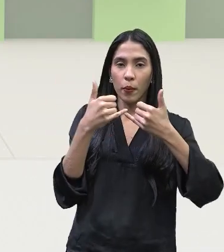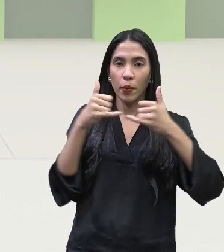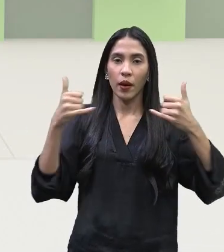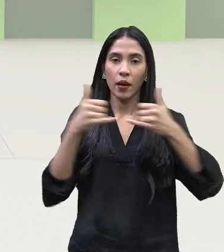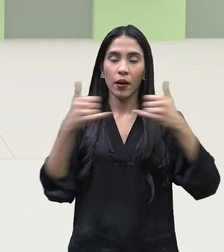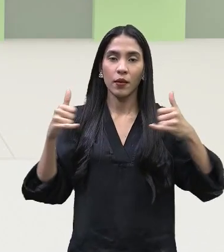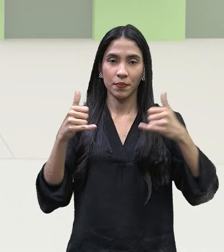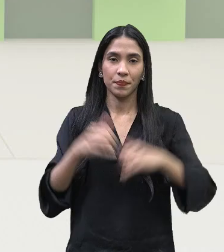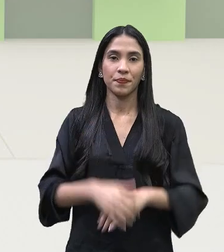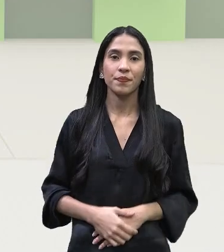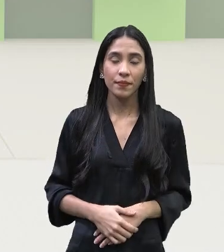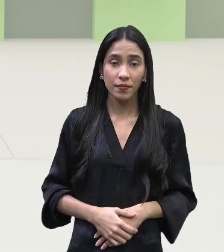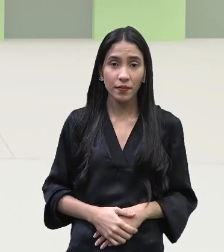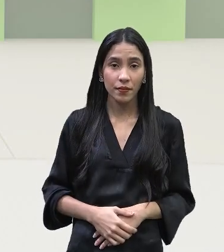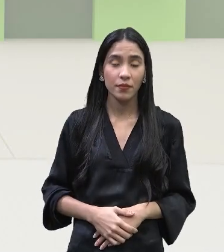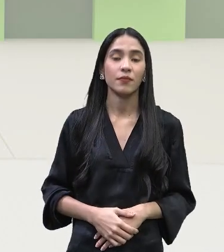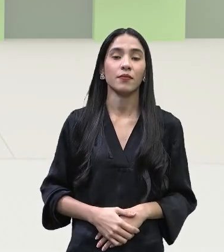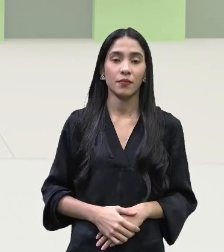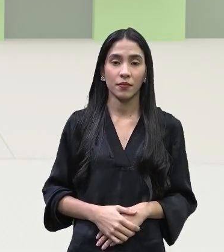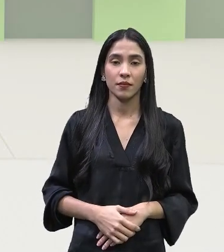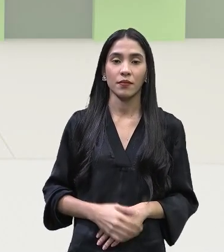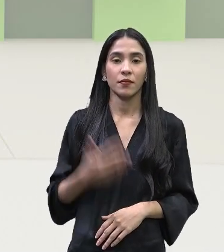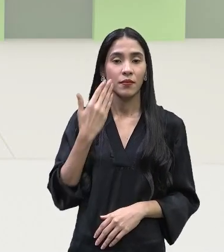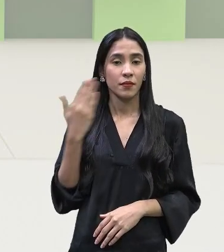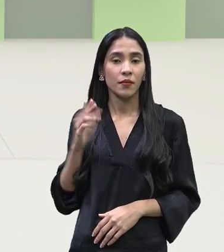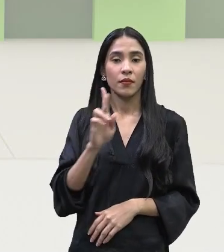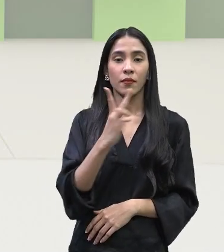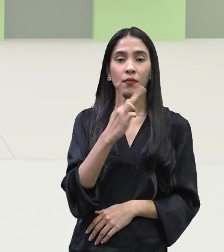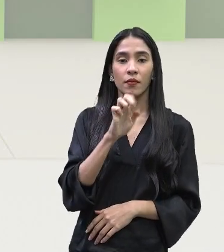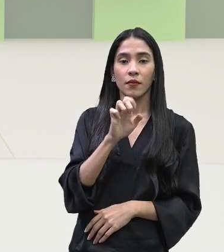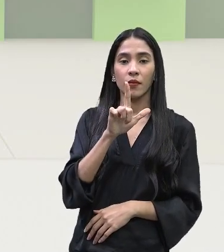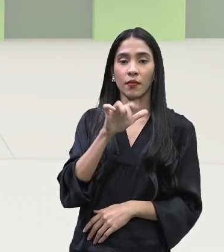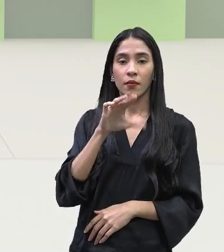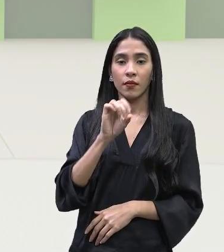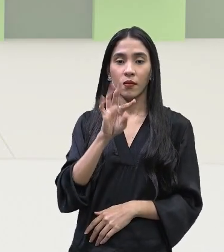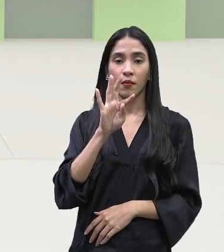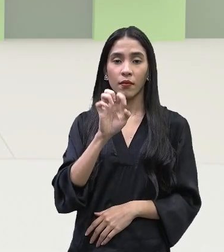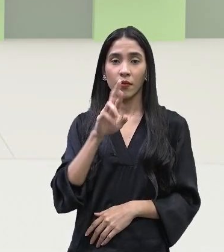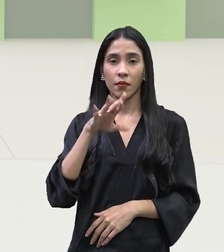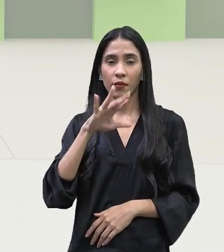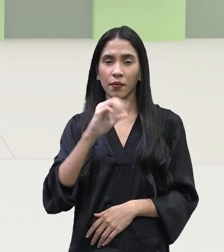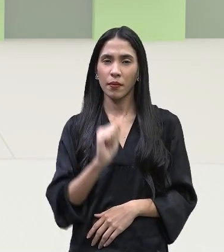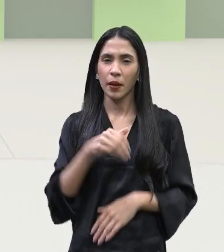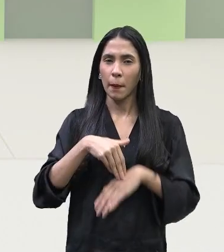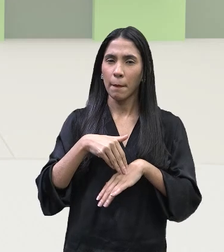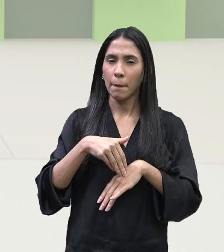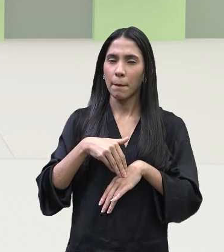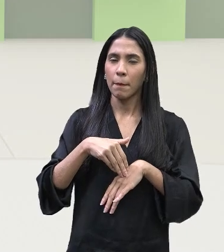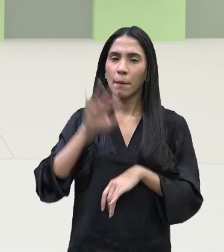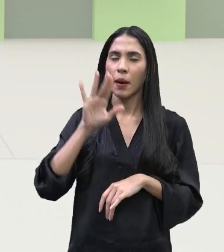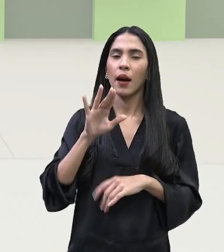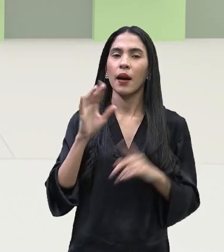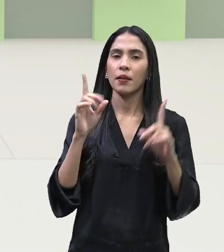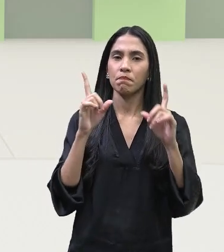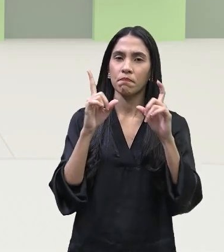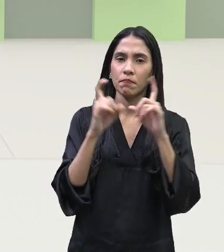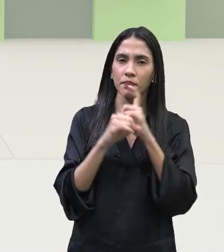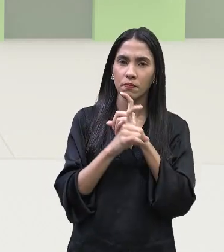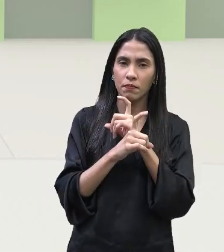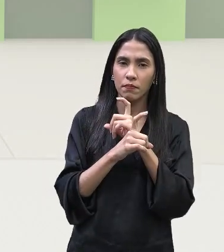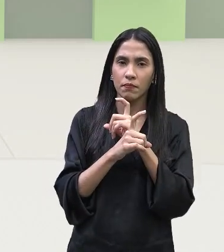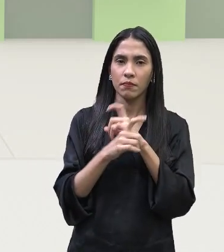carregar uma bateria. E por último, a heliotérmica, né, que essa é a mais complexa, eu acredito, de todas elas,